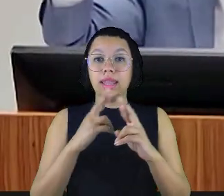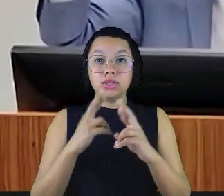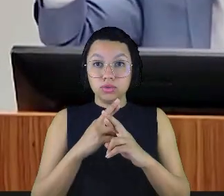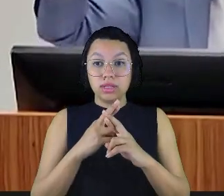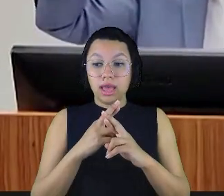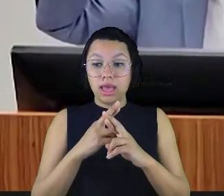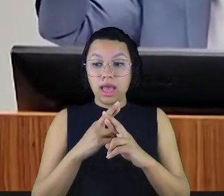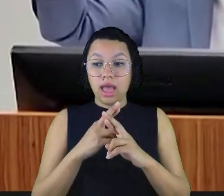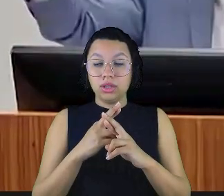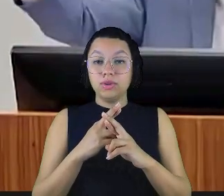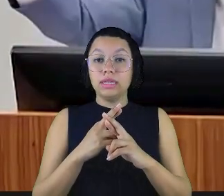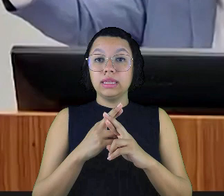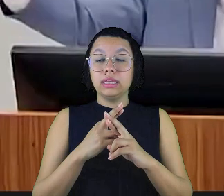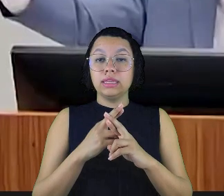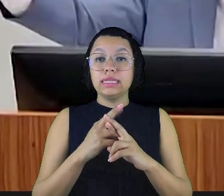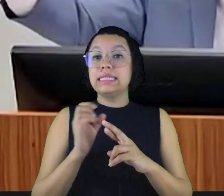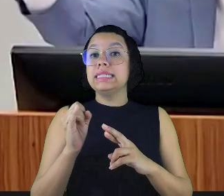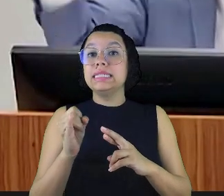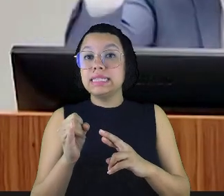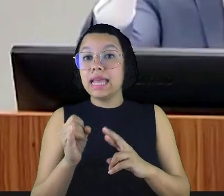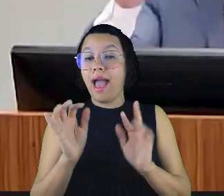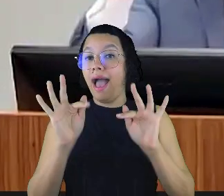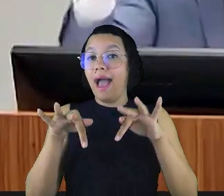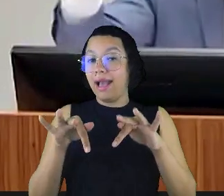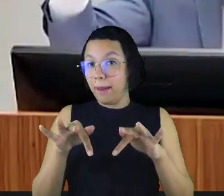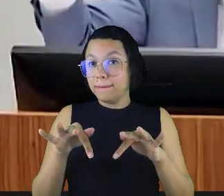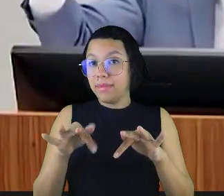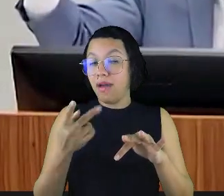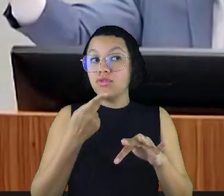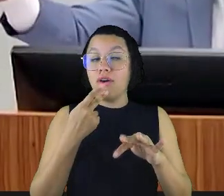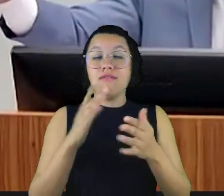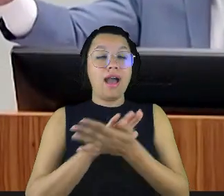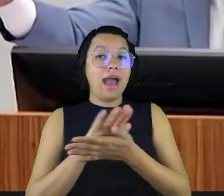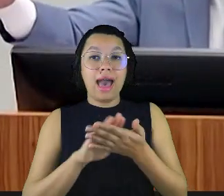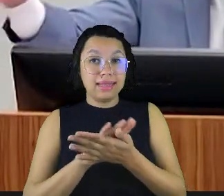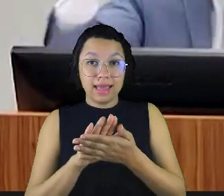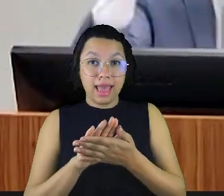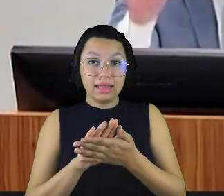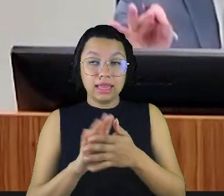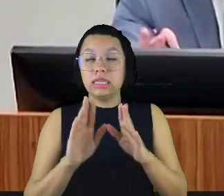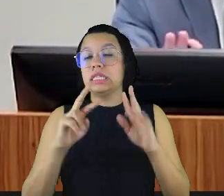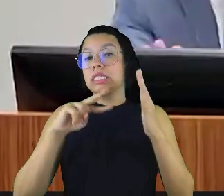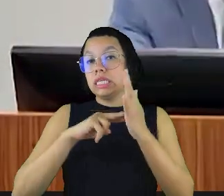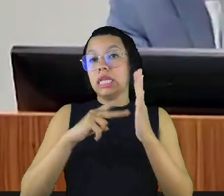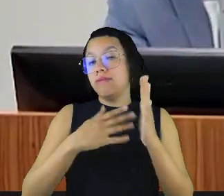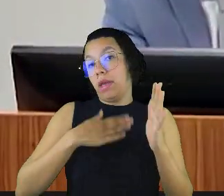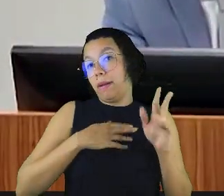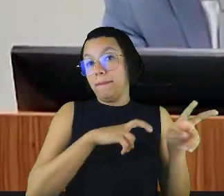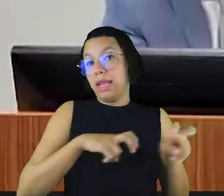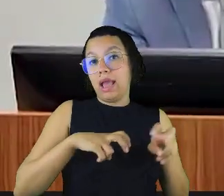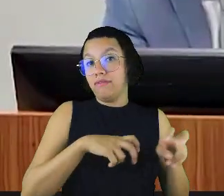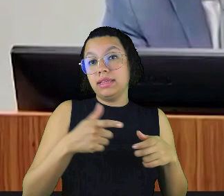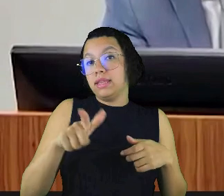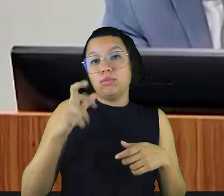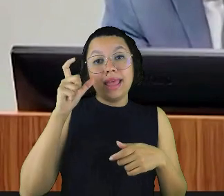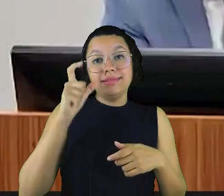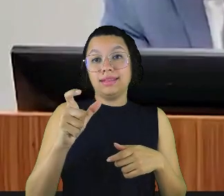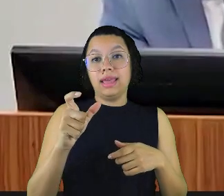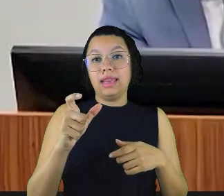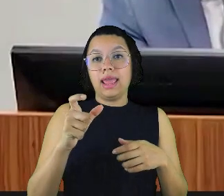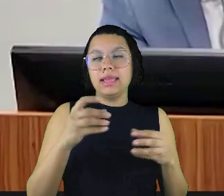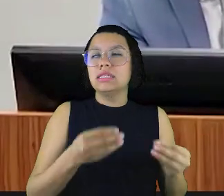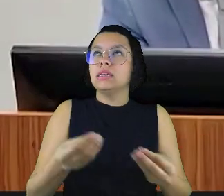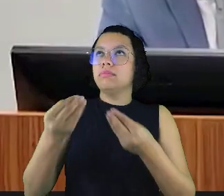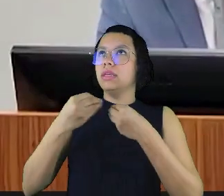forma absoluta o desinteresse da Fazenda no prosseguimento do processo, vindo conclusos para a sentença. Ponto.